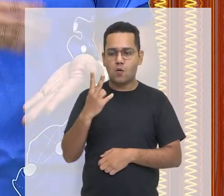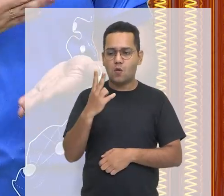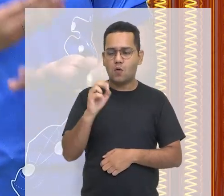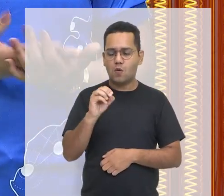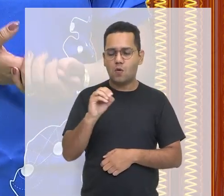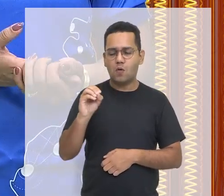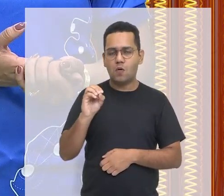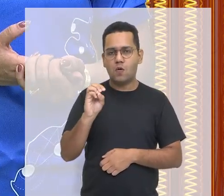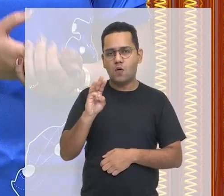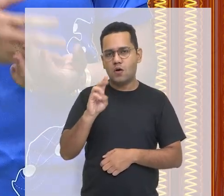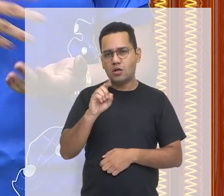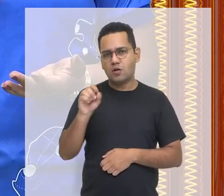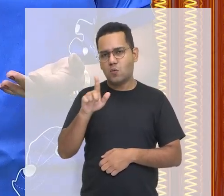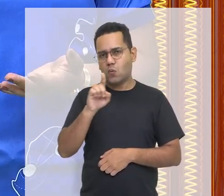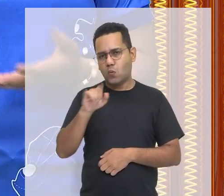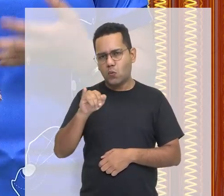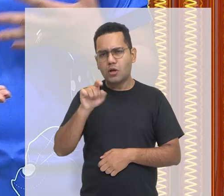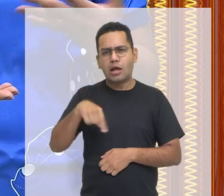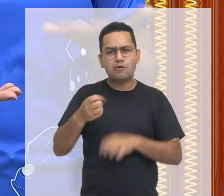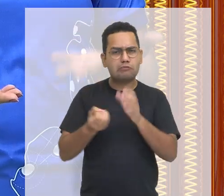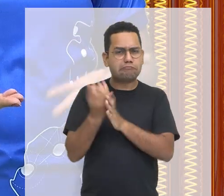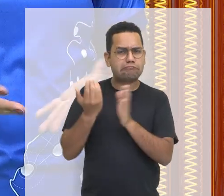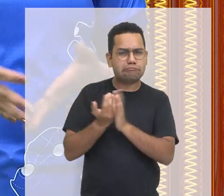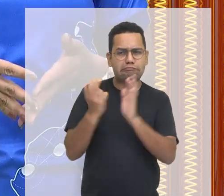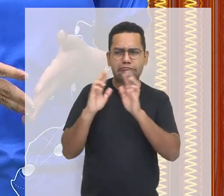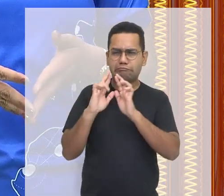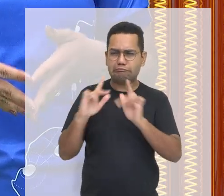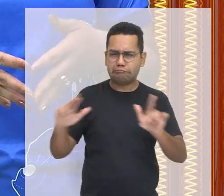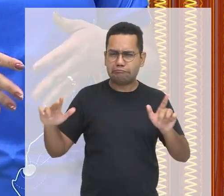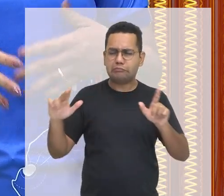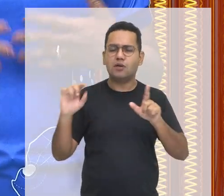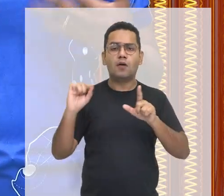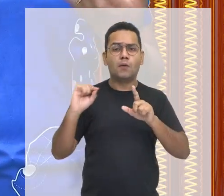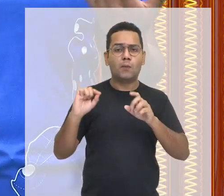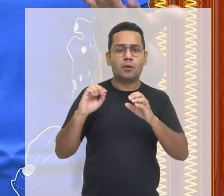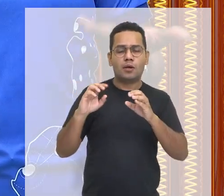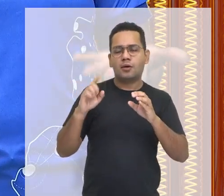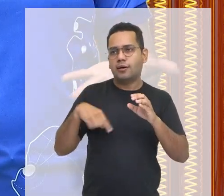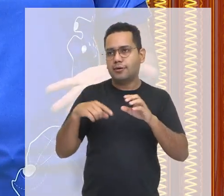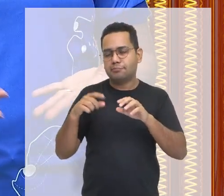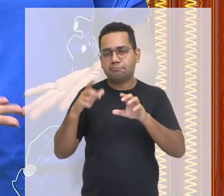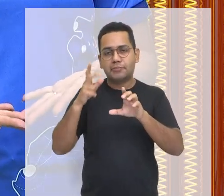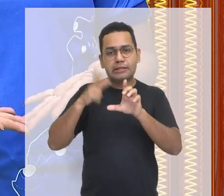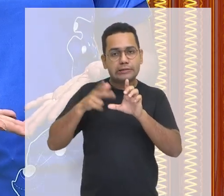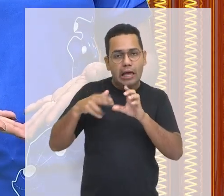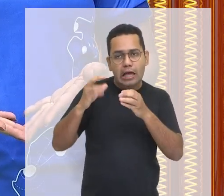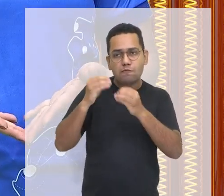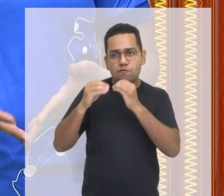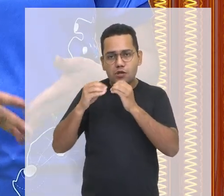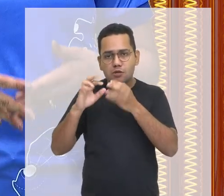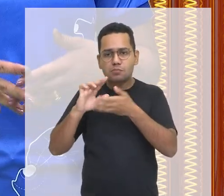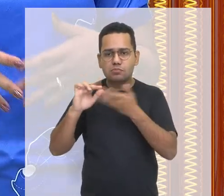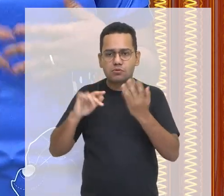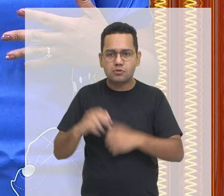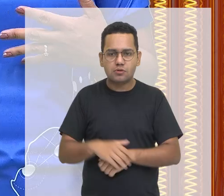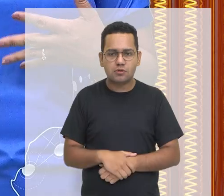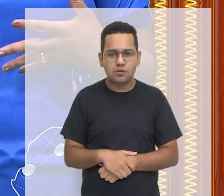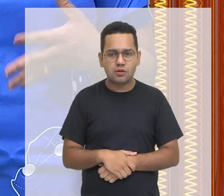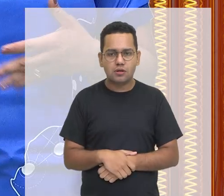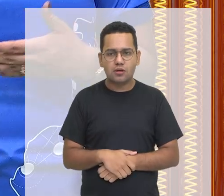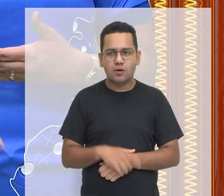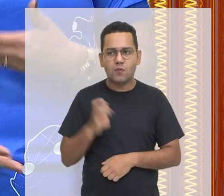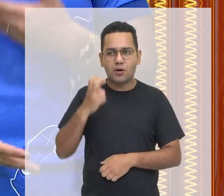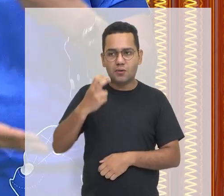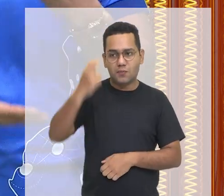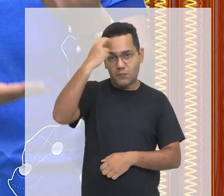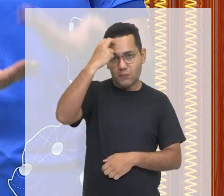permitir a disseminação de filmes, séries, programas de TV em todo o mundo. Atualmente também temos a questão da cultura K-pop, né, ou